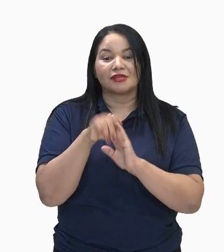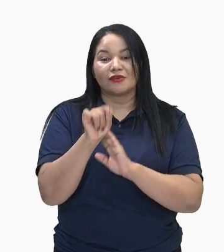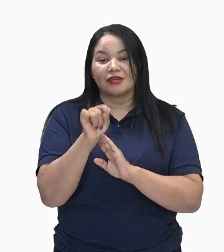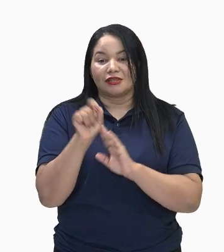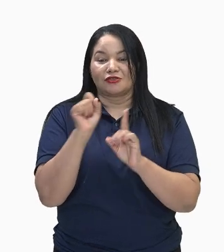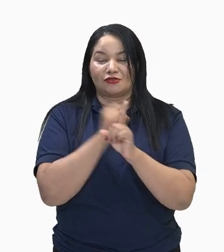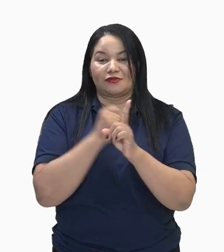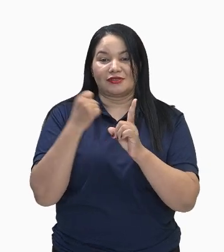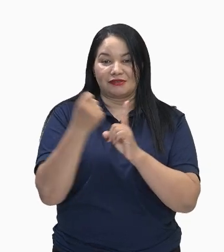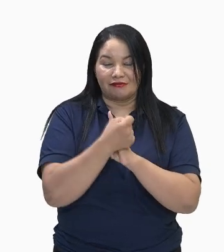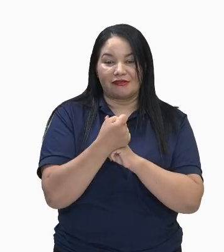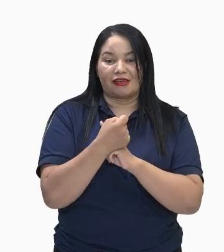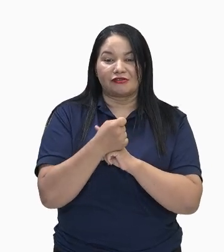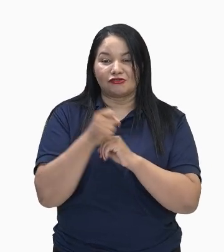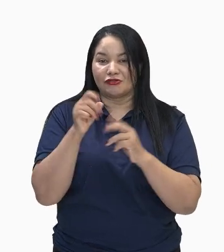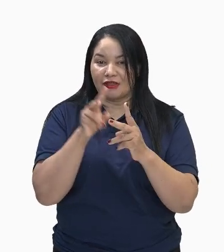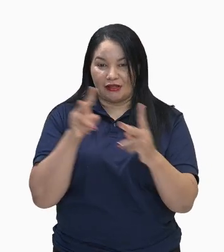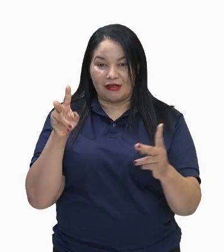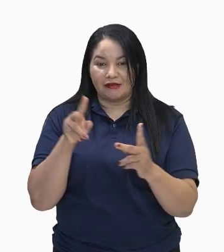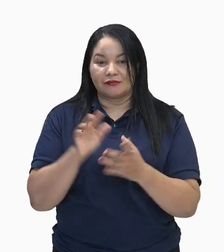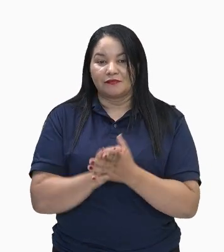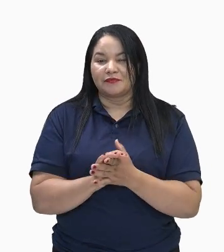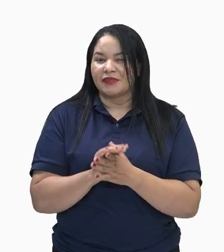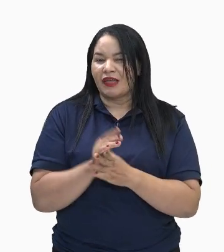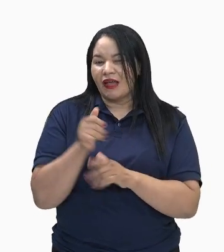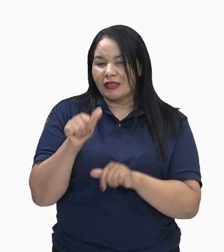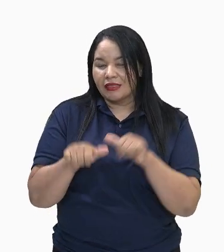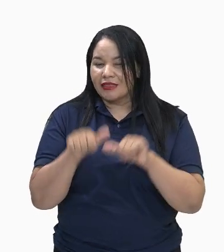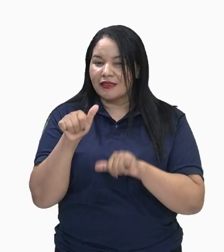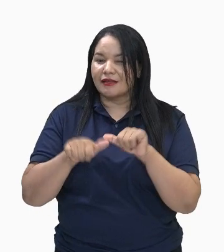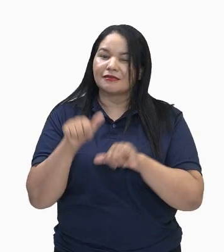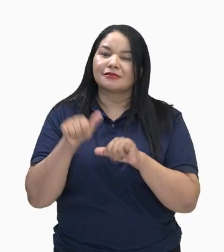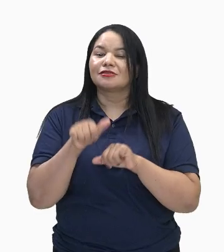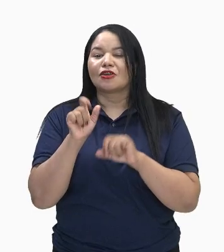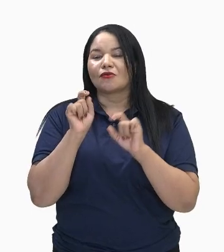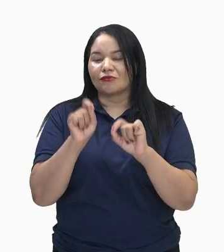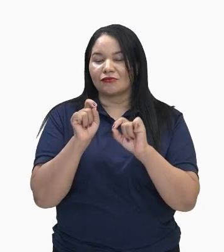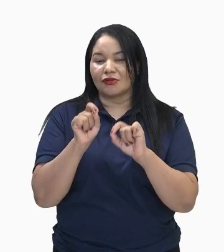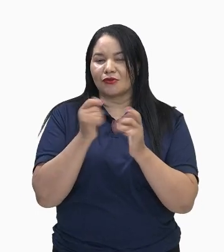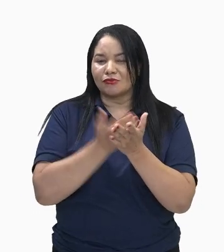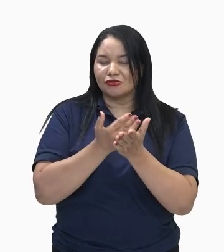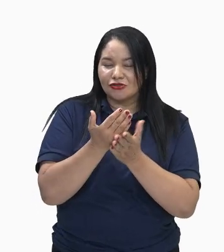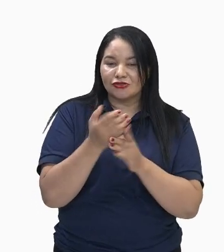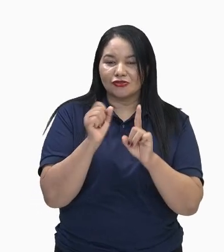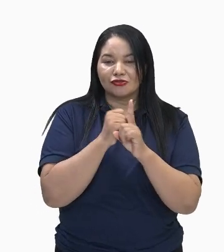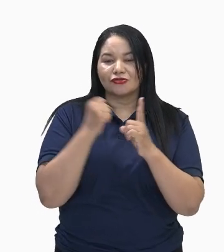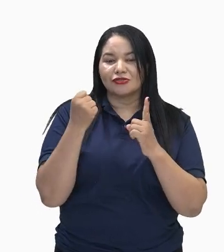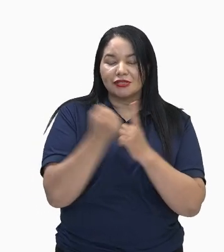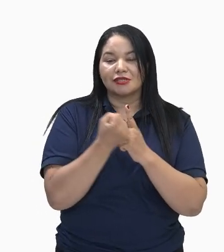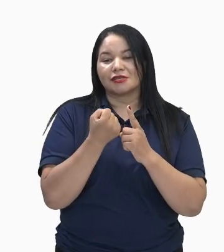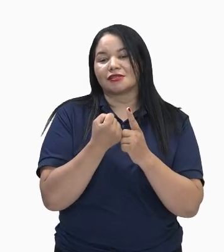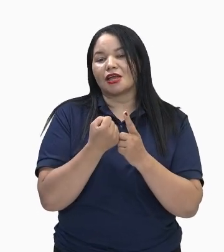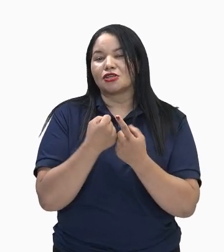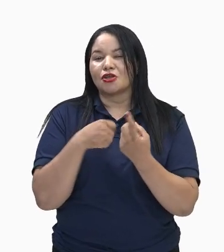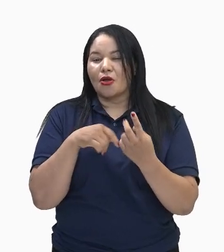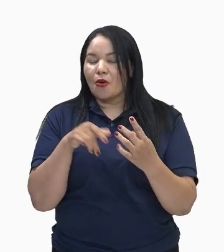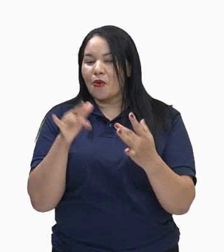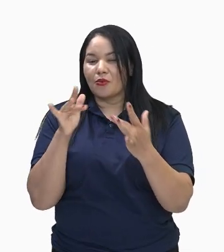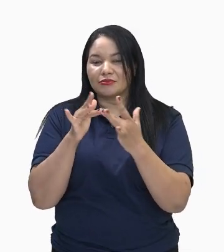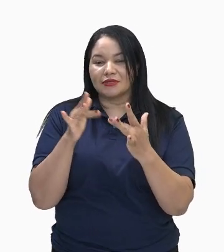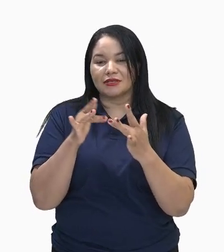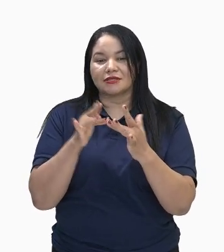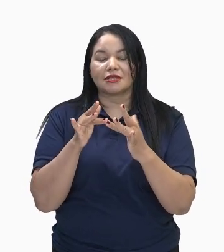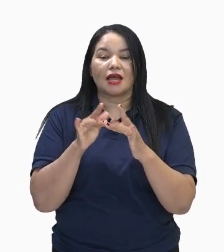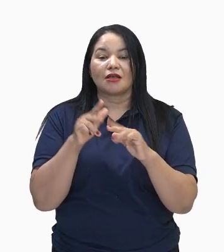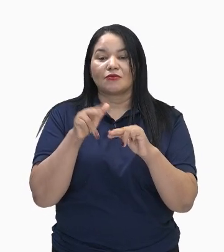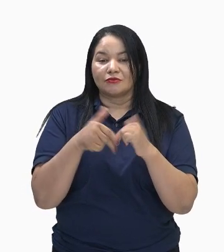em rede. Castells já faz uma análise a partir da sociedade em rede, conectada a partir